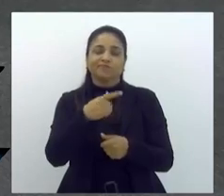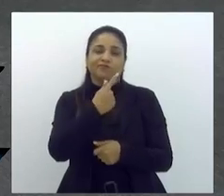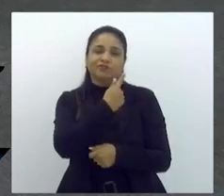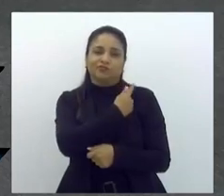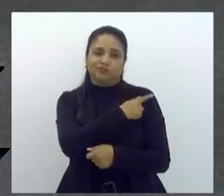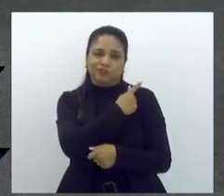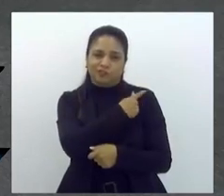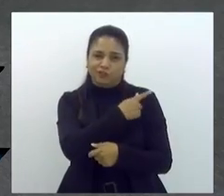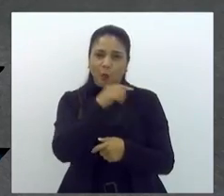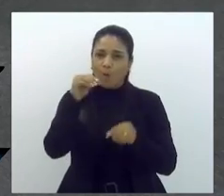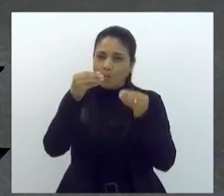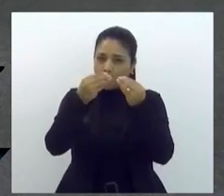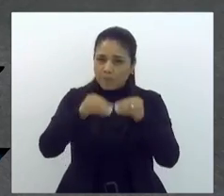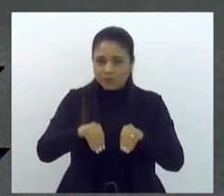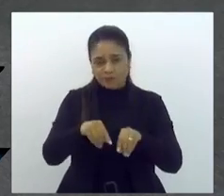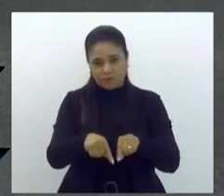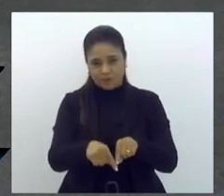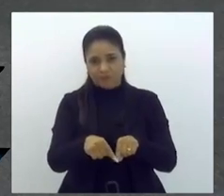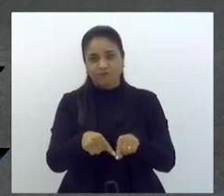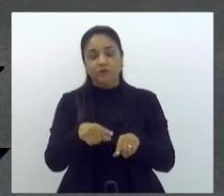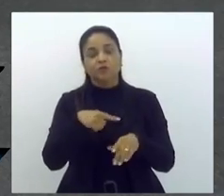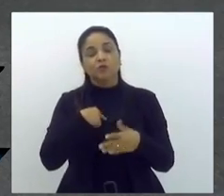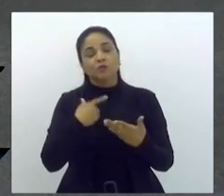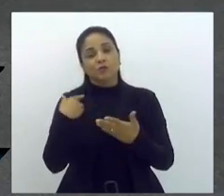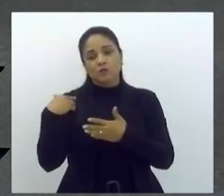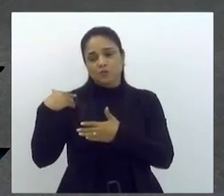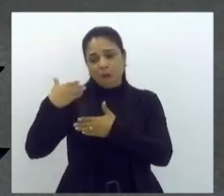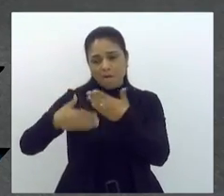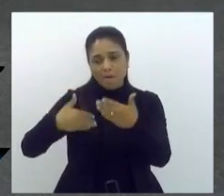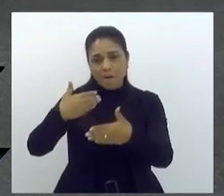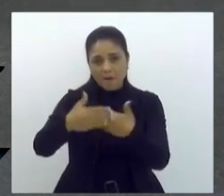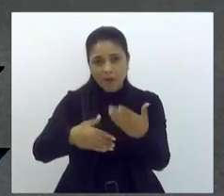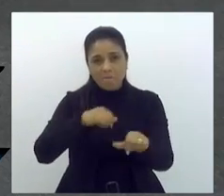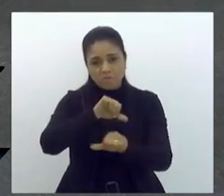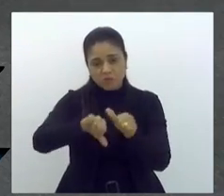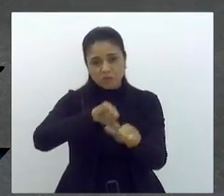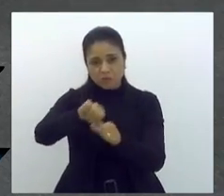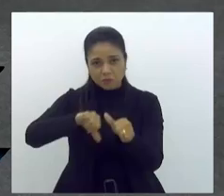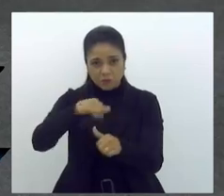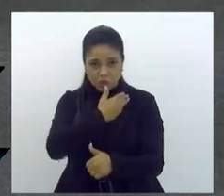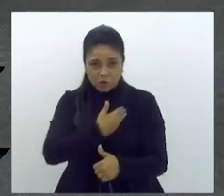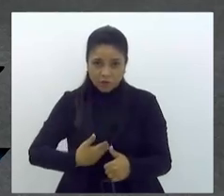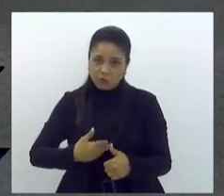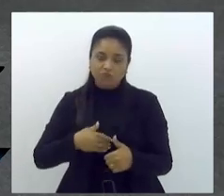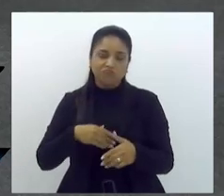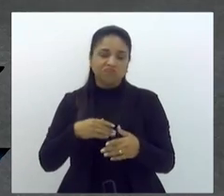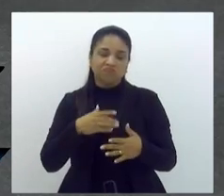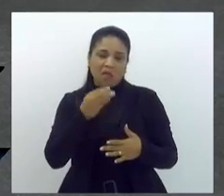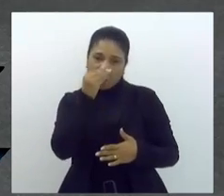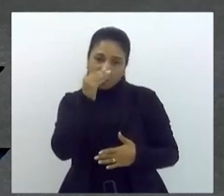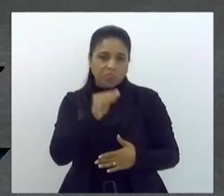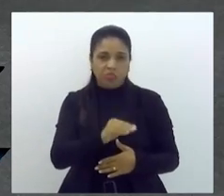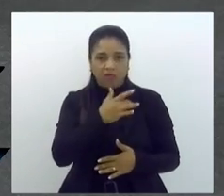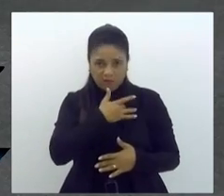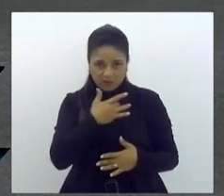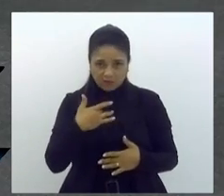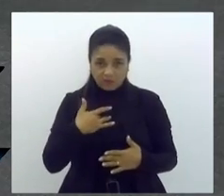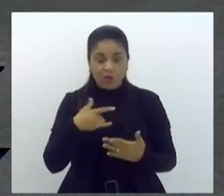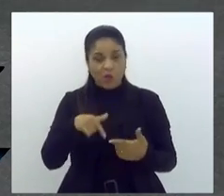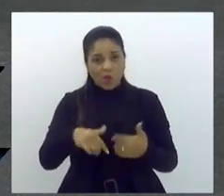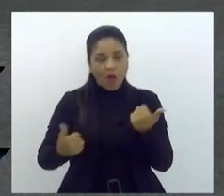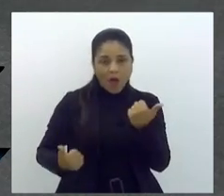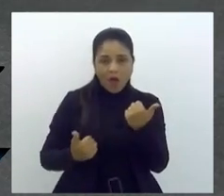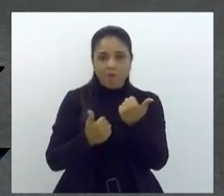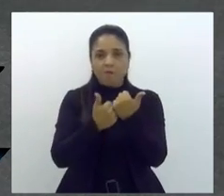com uma sequência de governo que não retratam a saúde como prioridade então fica aqui o meu apoio indicação